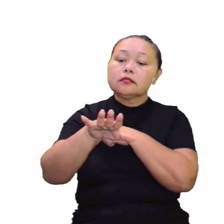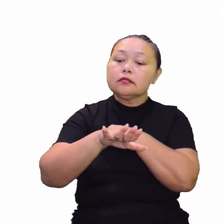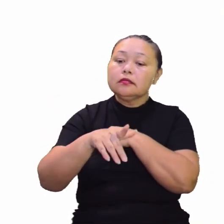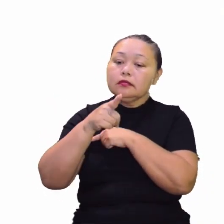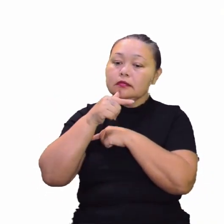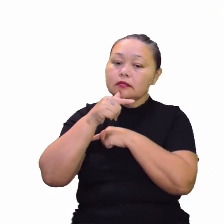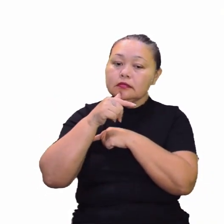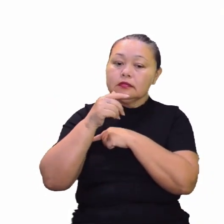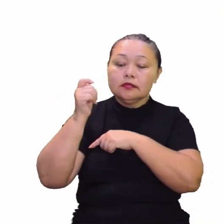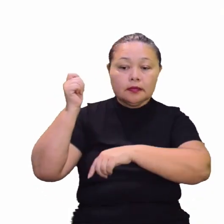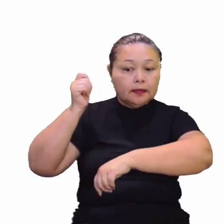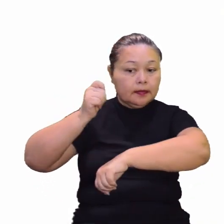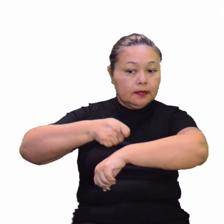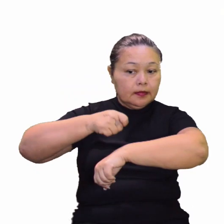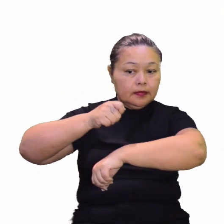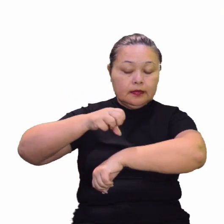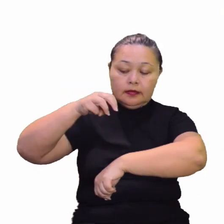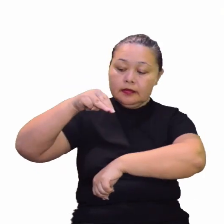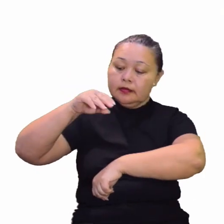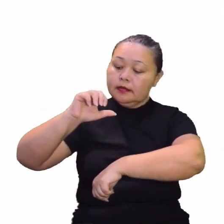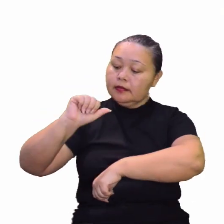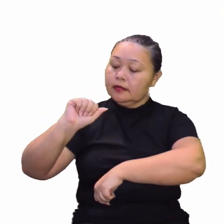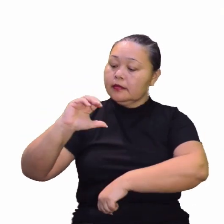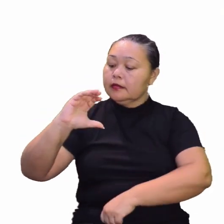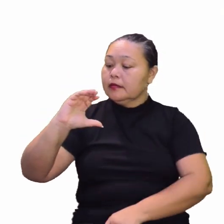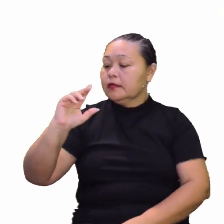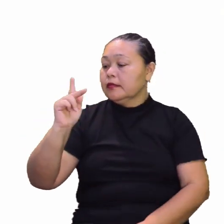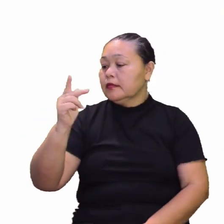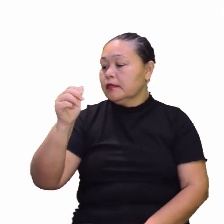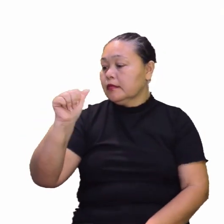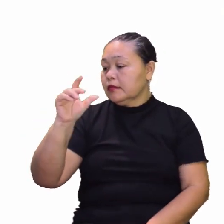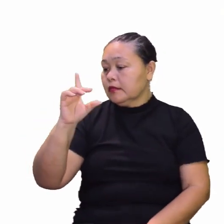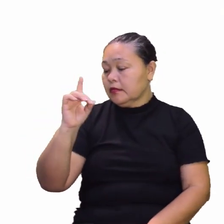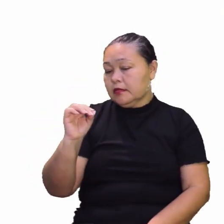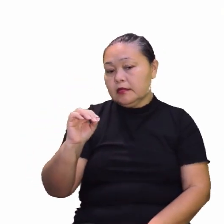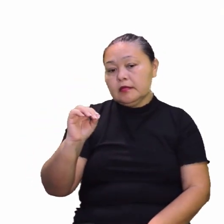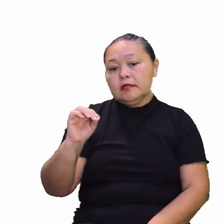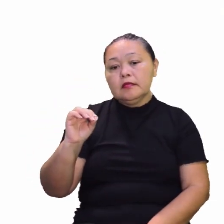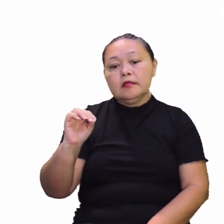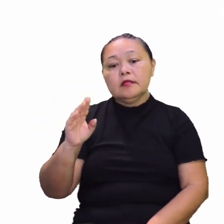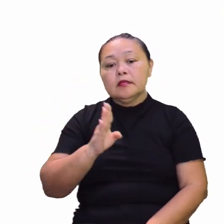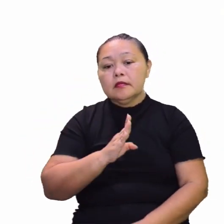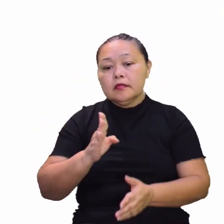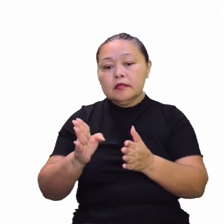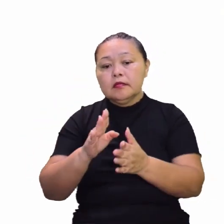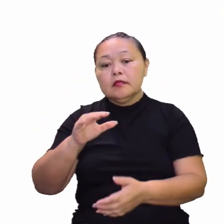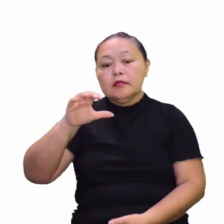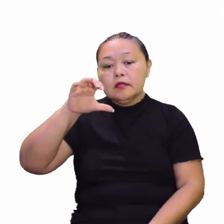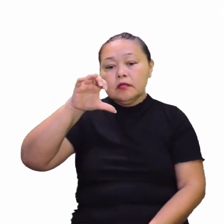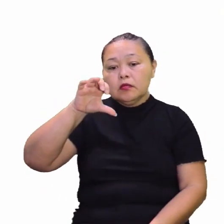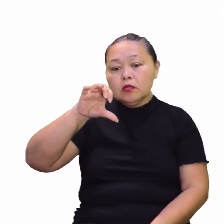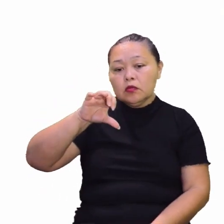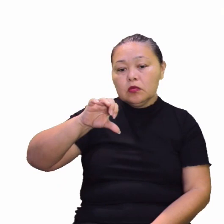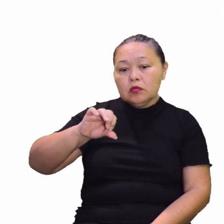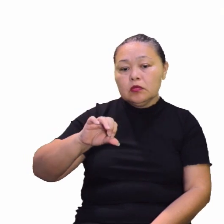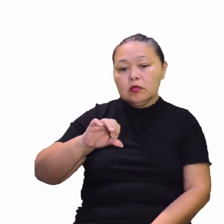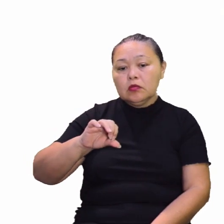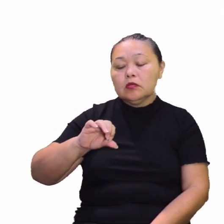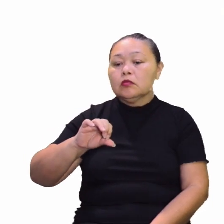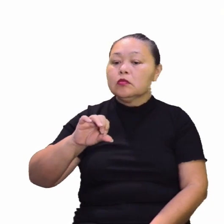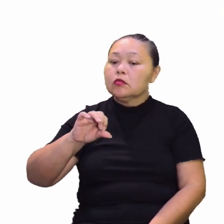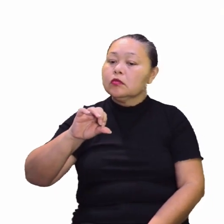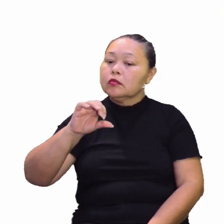bacia do Rio Machado. O tamanho do rio principal, 900 quilômetros. E a área total